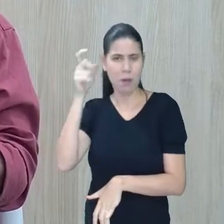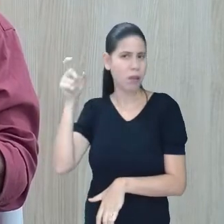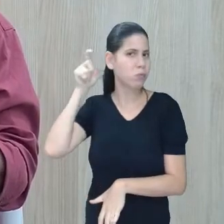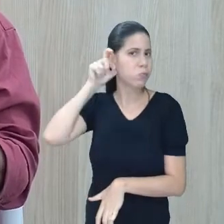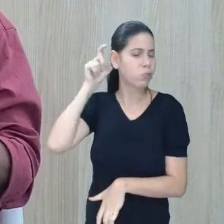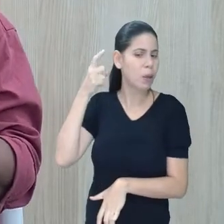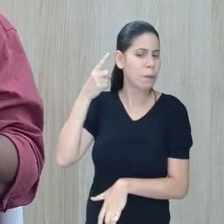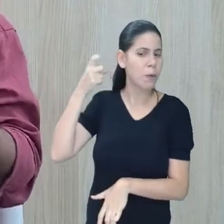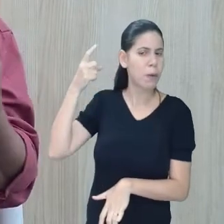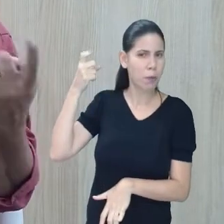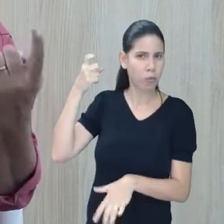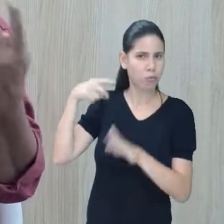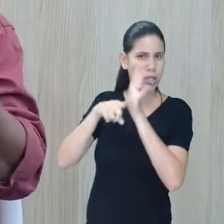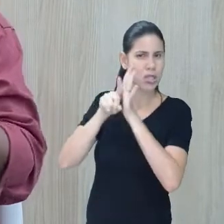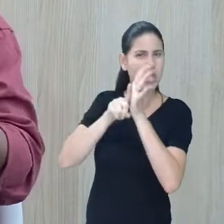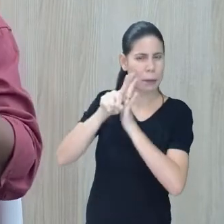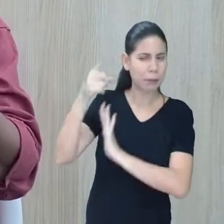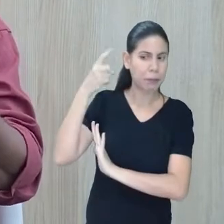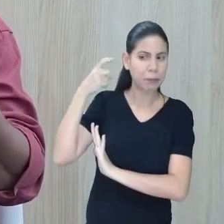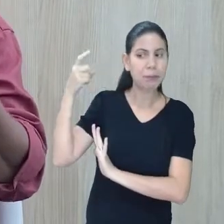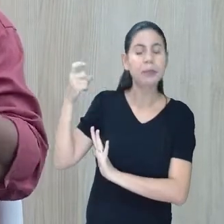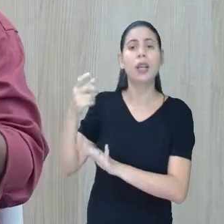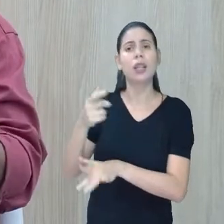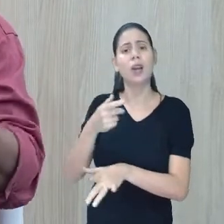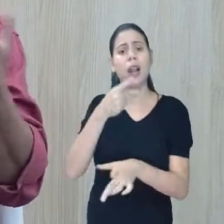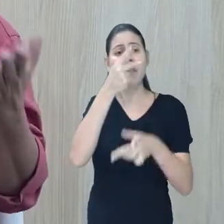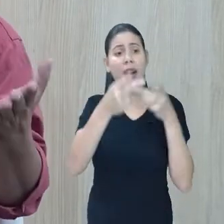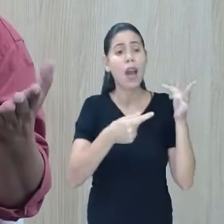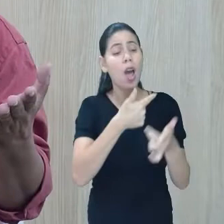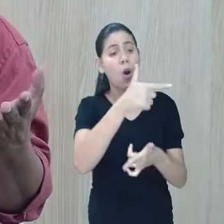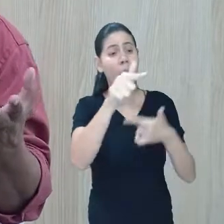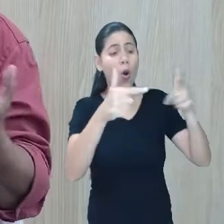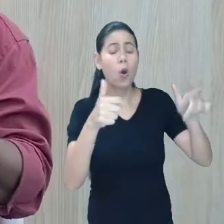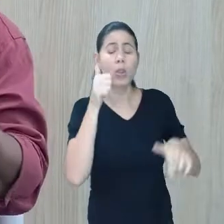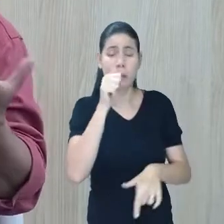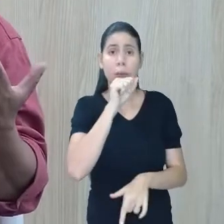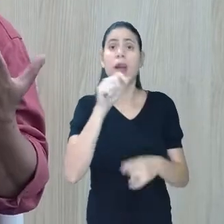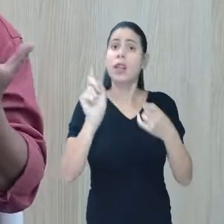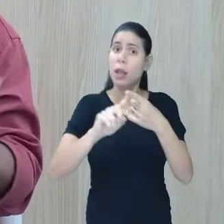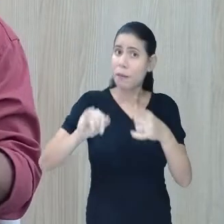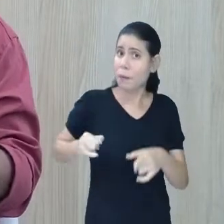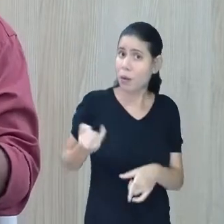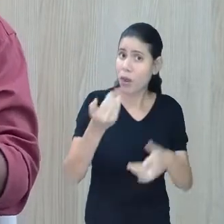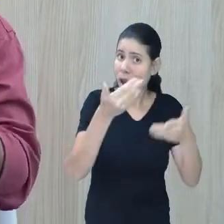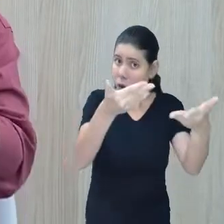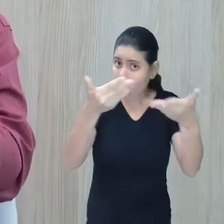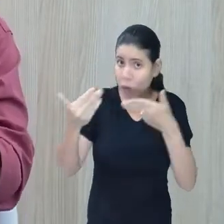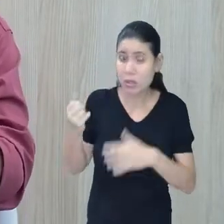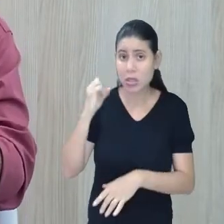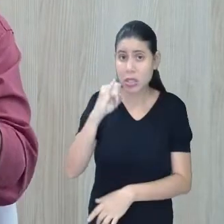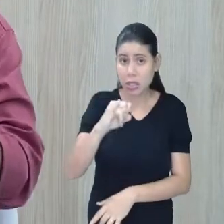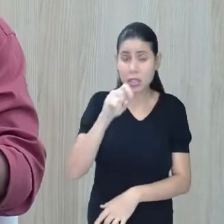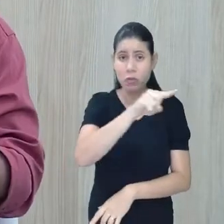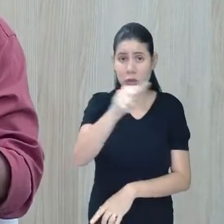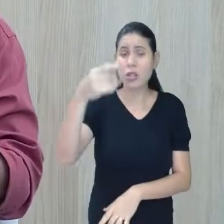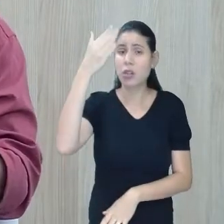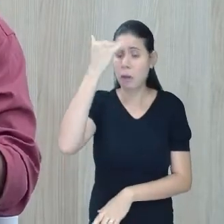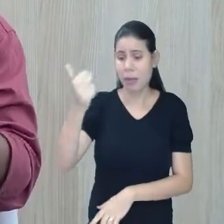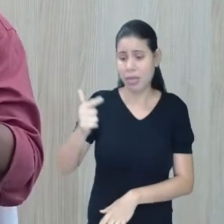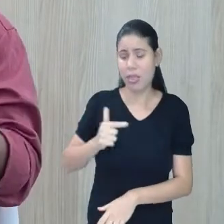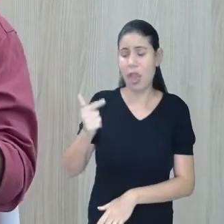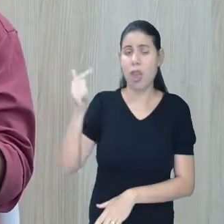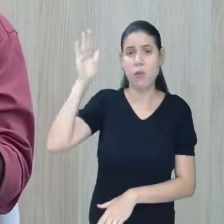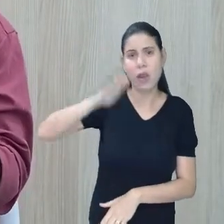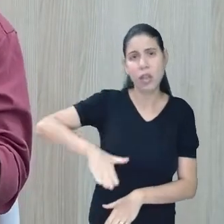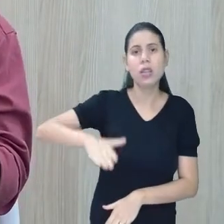Isso. Então, elas comentam com outras crianças, com outras mães. E eu queria até aproveitar a oportunidade para convidar, se você souber que tem uma criança surda ou uma